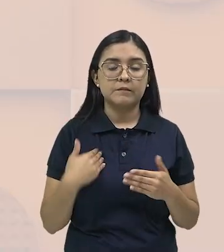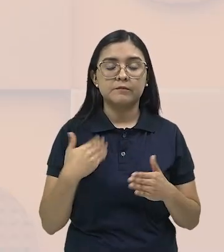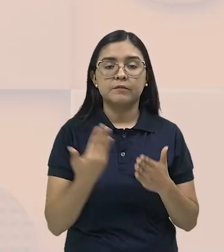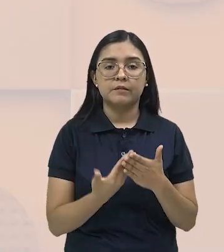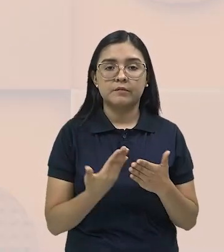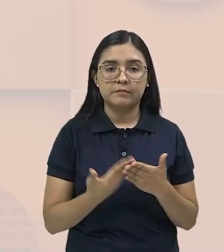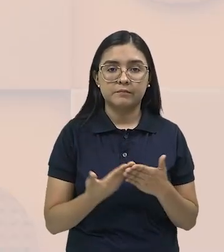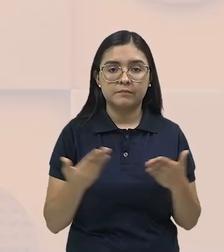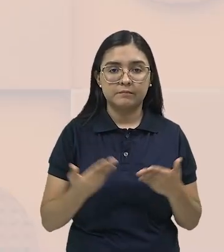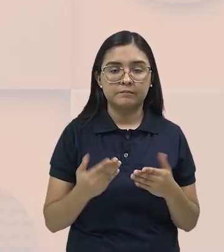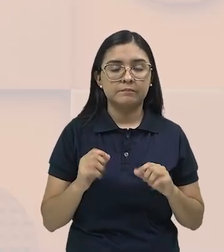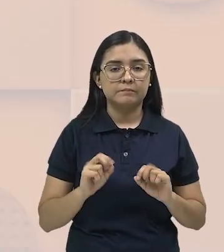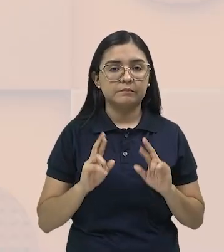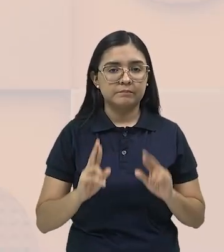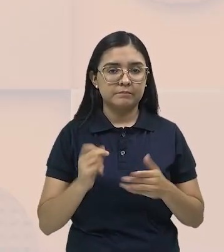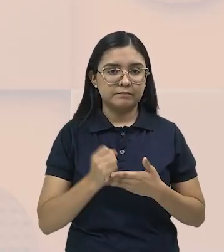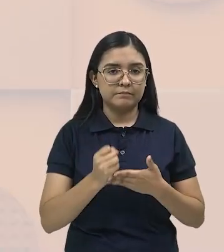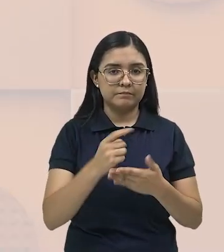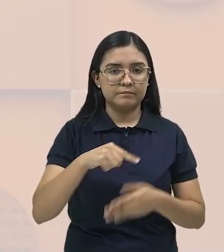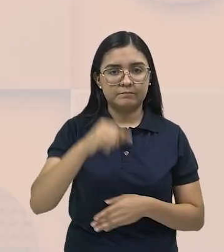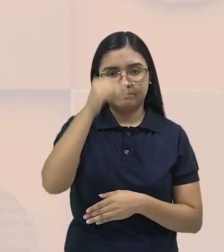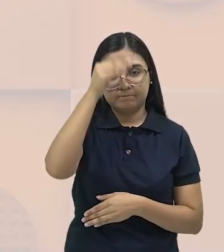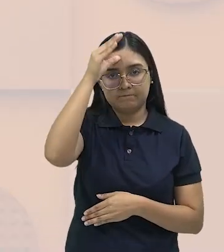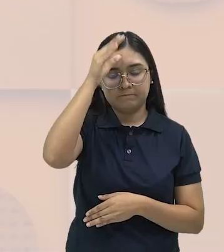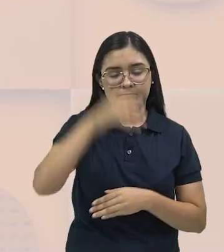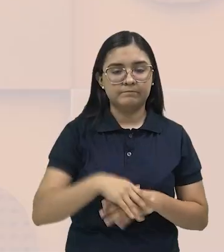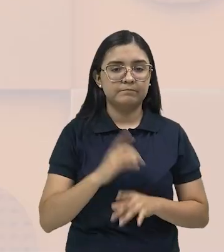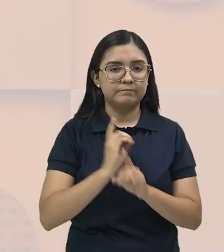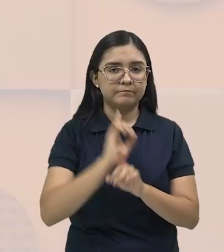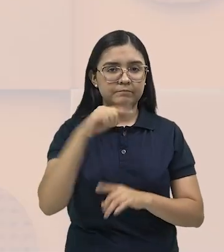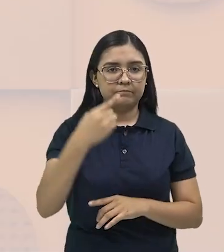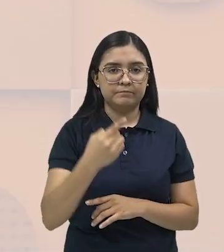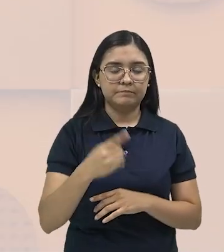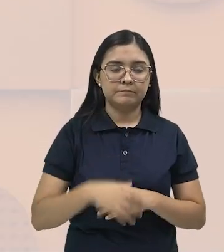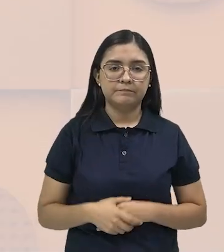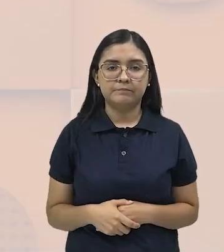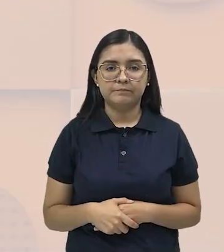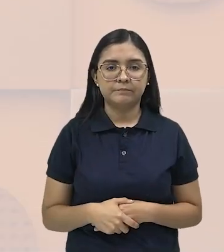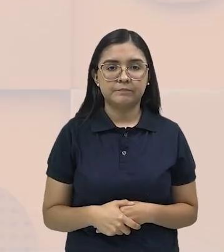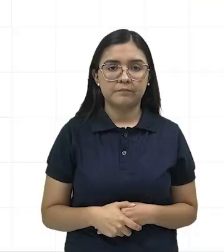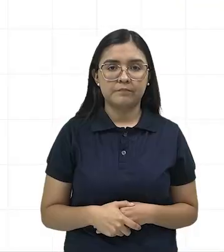essa foi a aula de hoje. Espero ter contribuído para o conhecimento de vocês. Até uma próxima. Tchau, tchau.